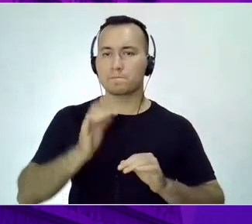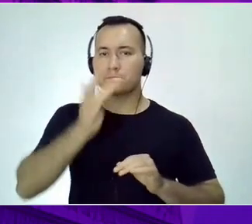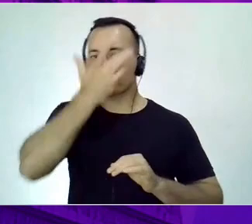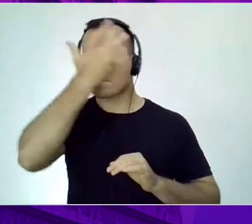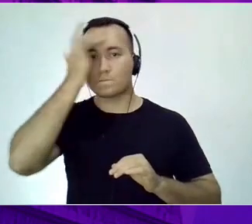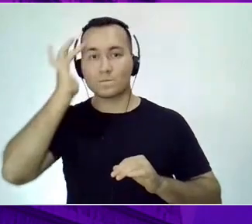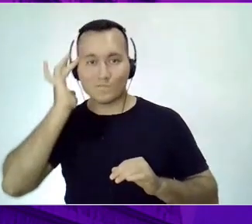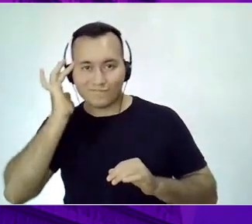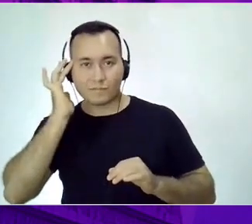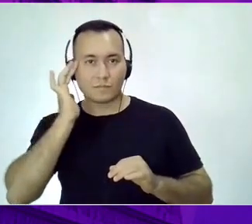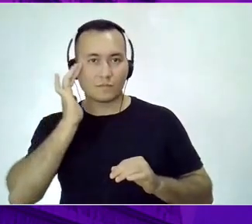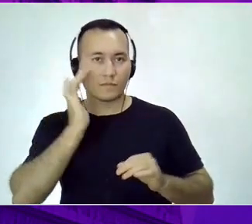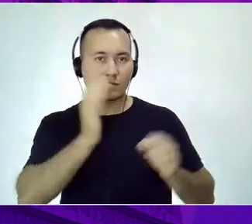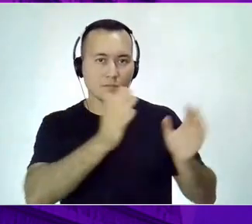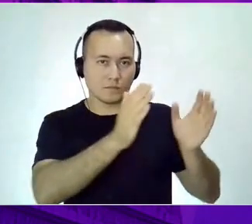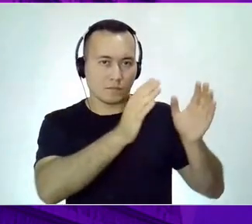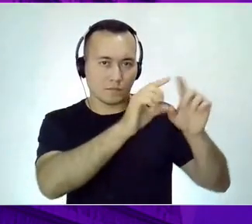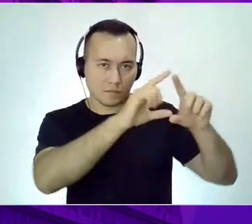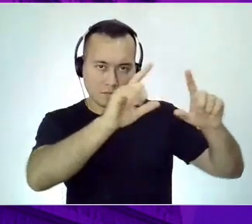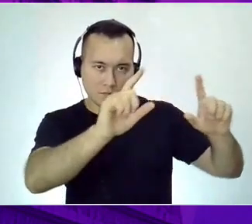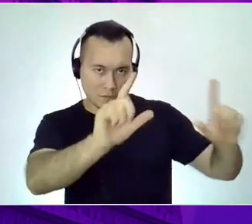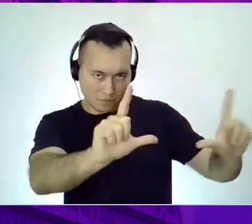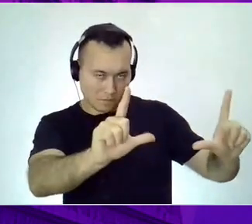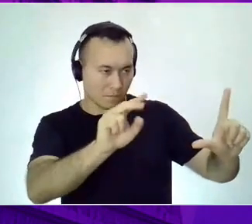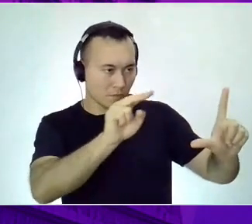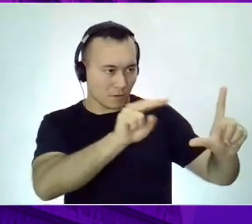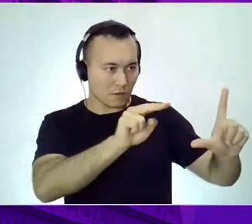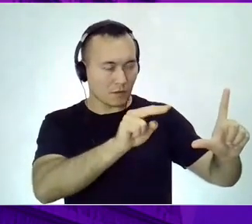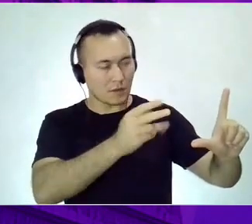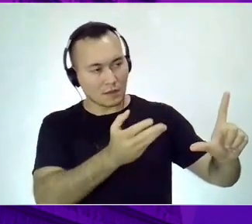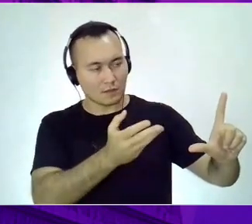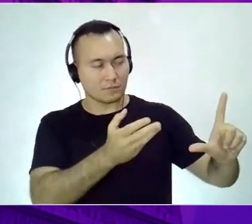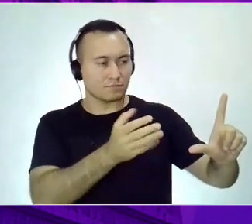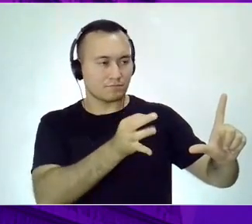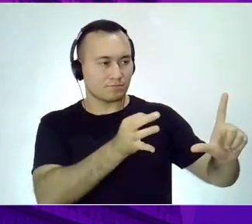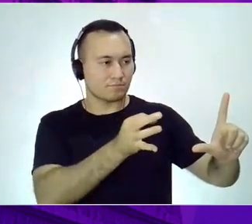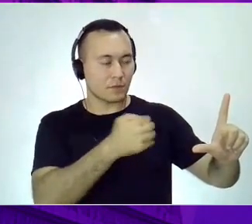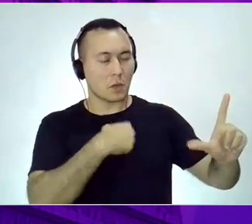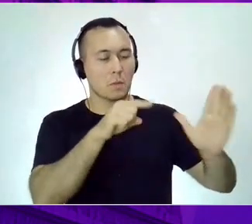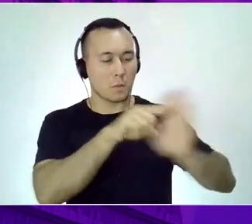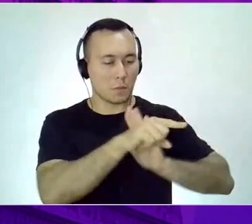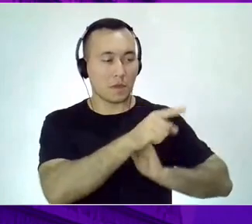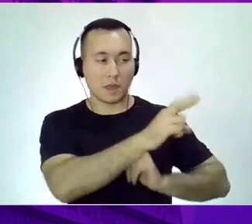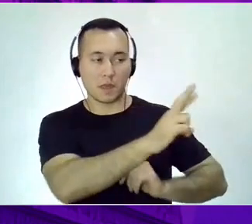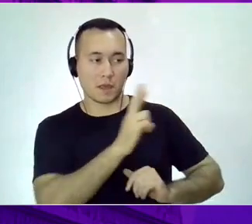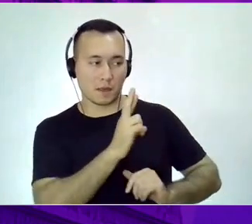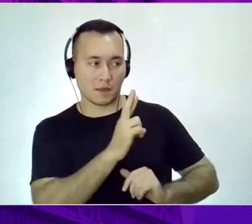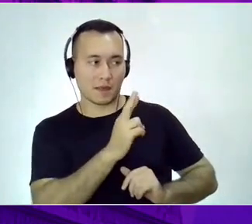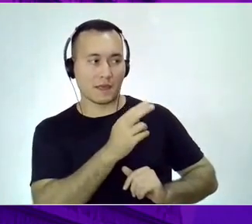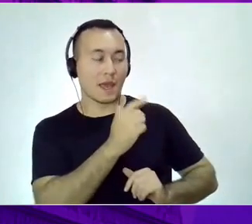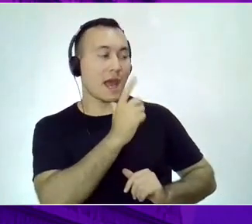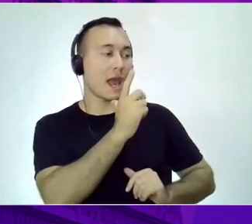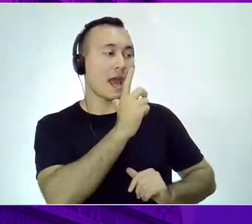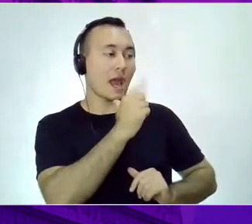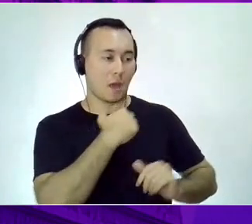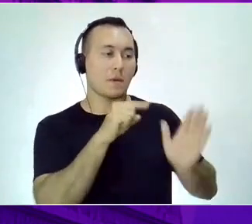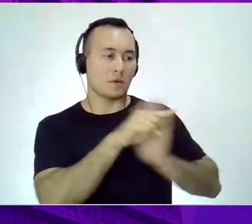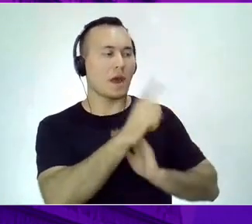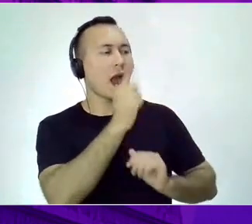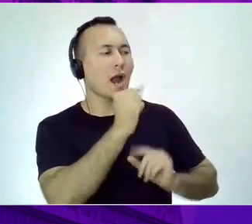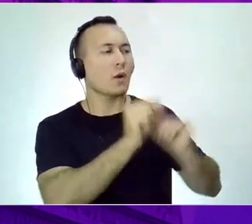Por exemplo, se uma diz que água é um líquido e outra diz que a água é um fluido, ambas